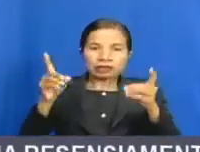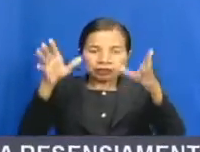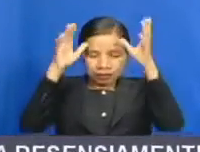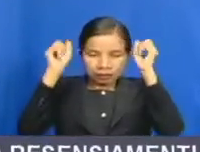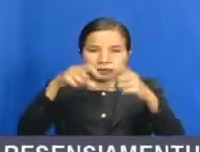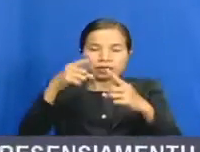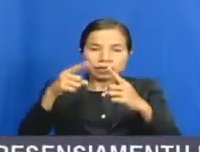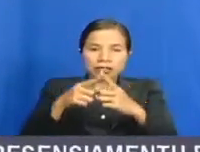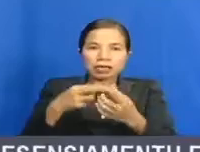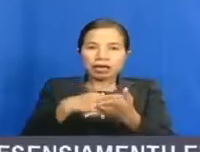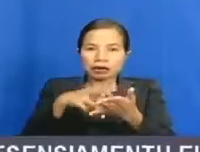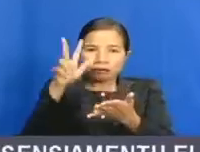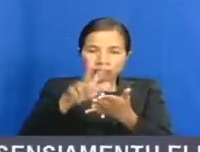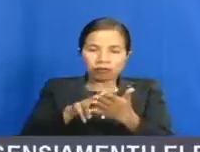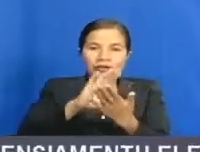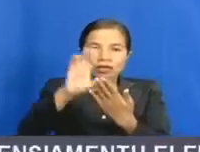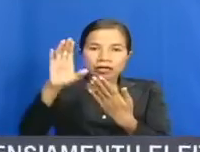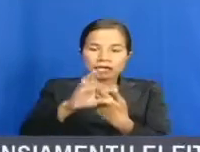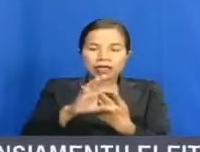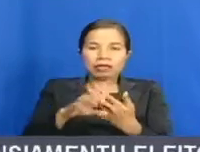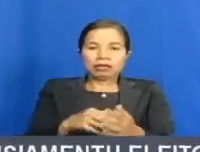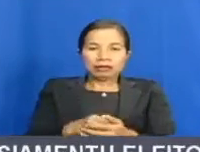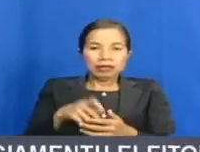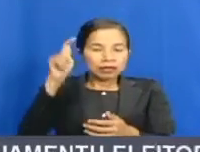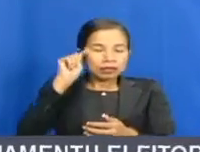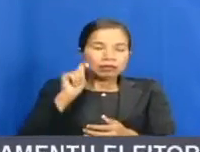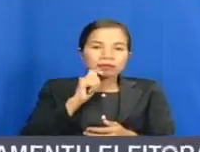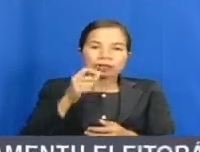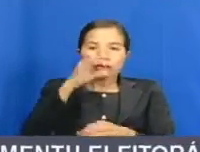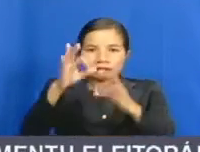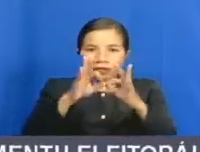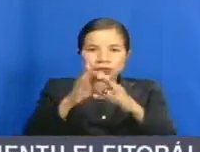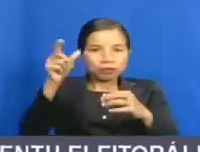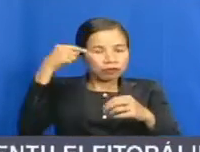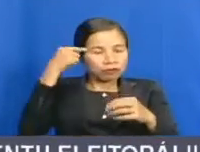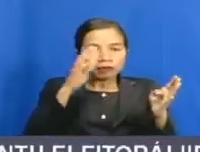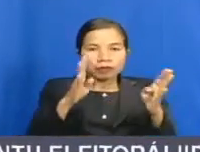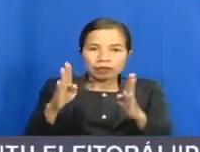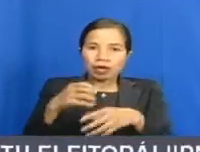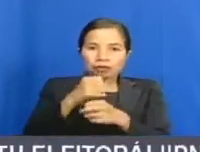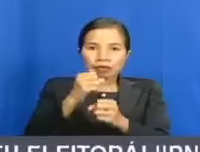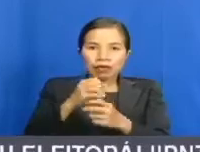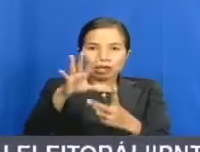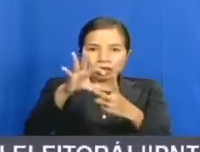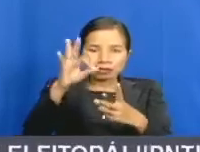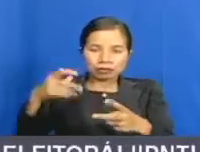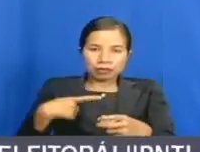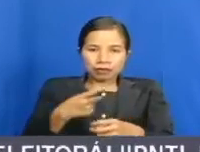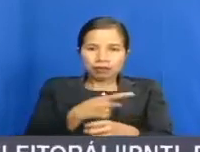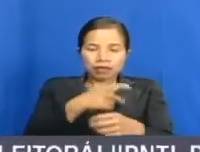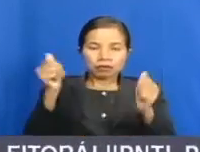calendário eleição. Taur Matanruak garante para o chefe de Estado cada. Governo preparado, ator realiza a eleição parlamentar